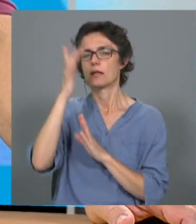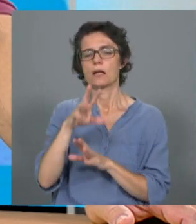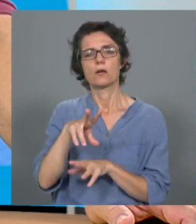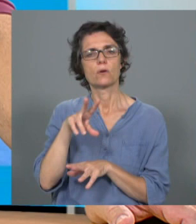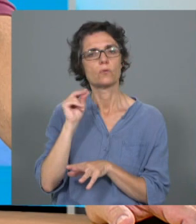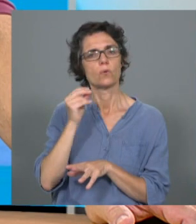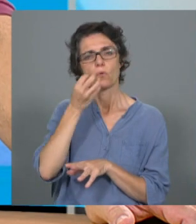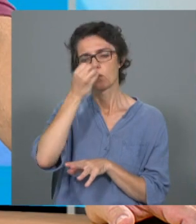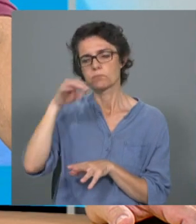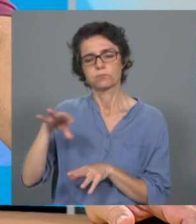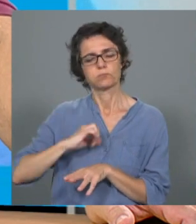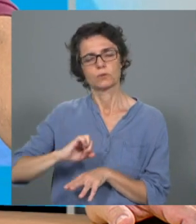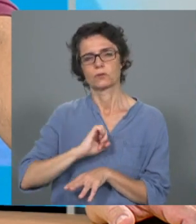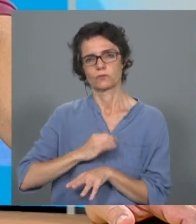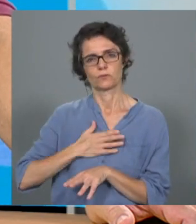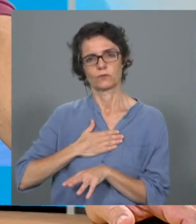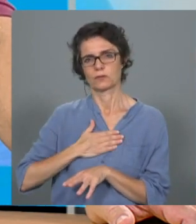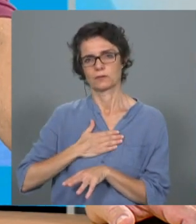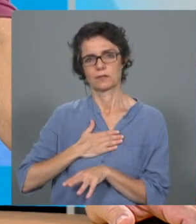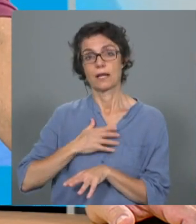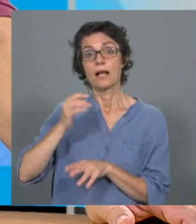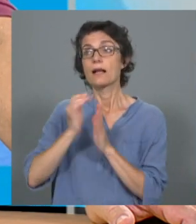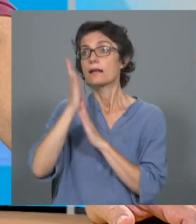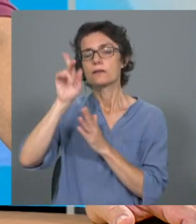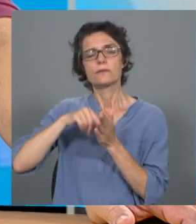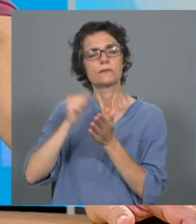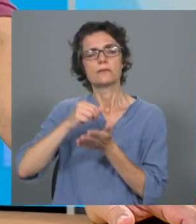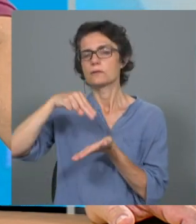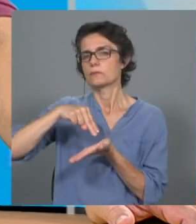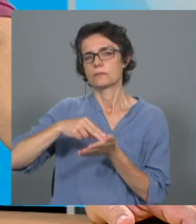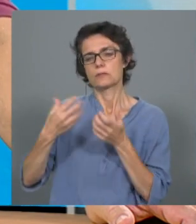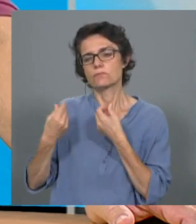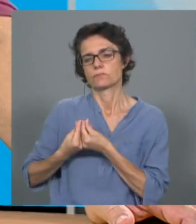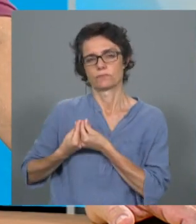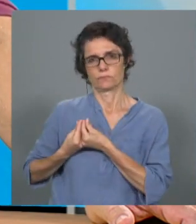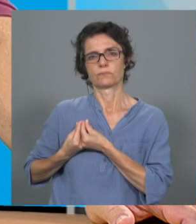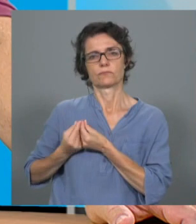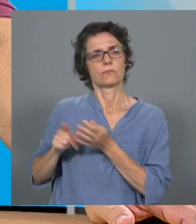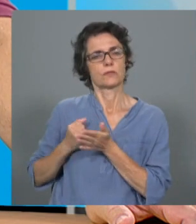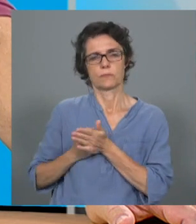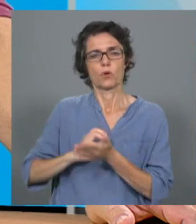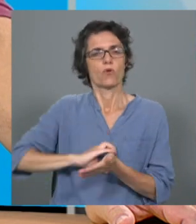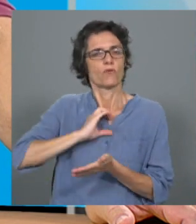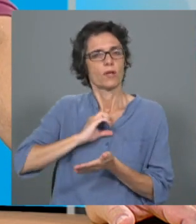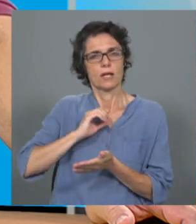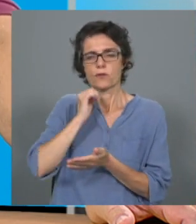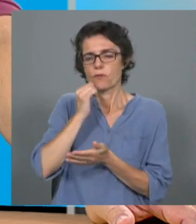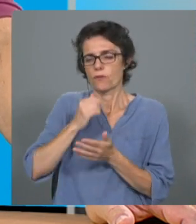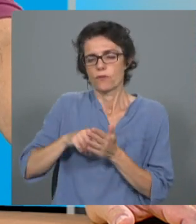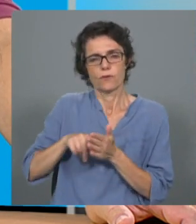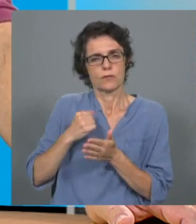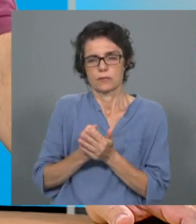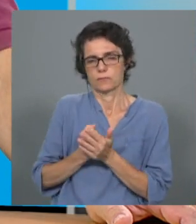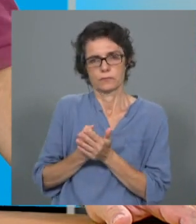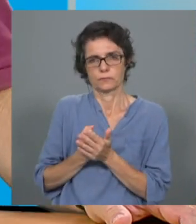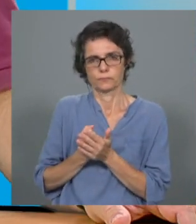nos abandonou na vida e que Deus está presente e que, portanto, nele podemos confiar. Não haveria muita razão para essa